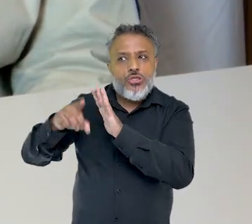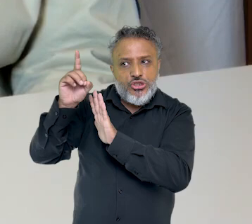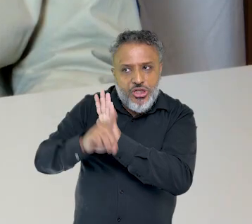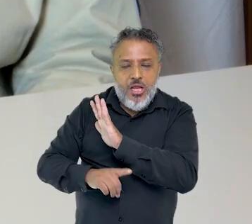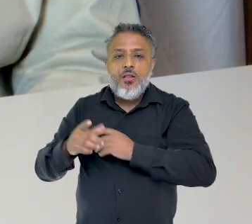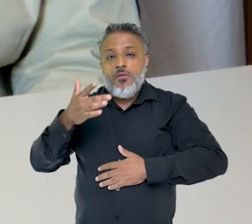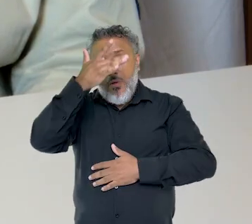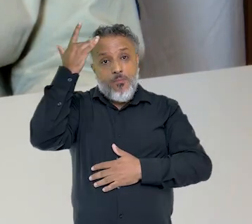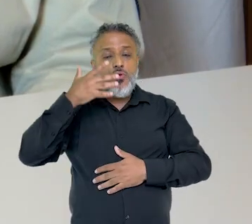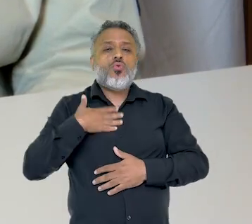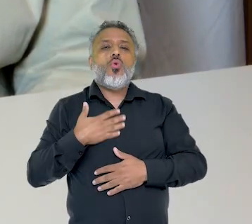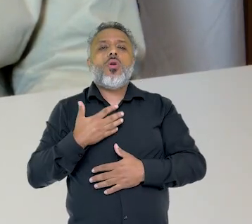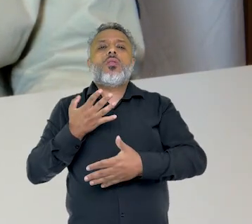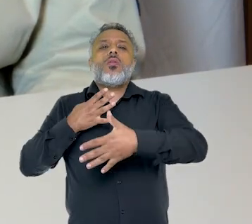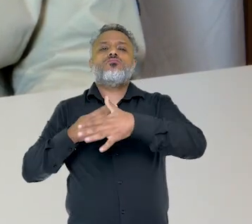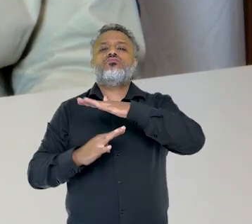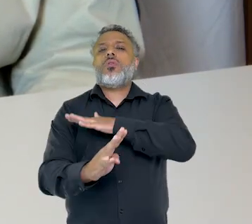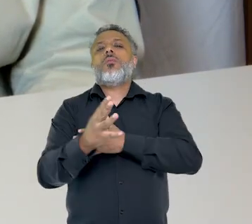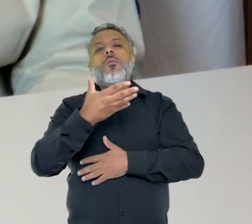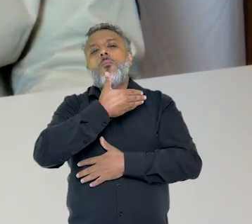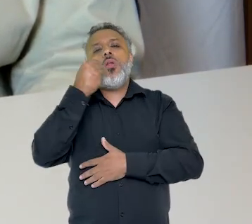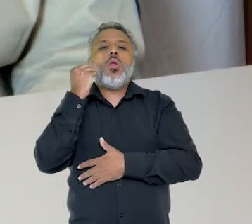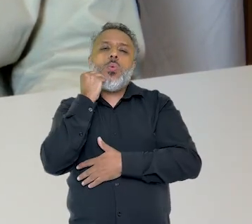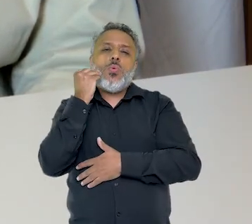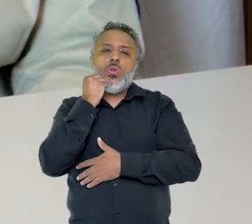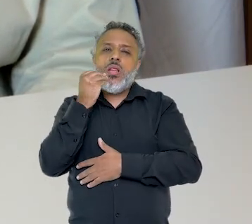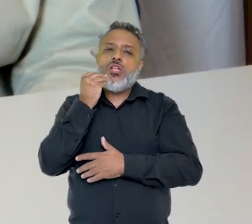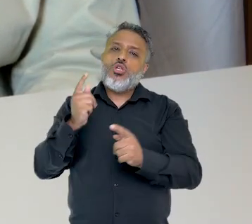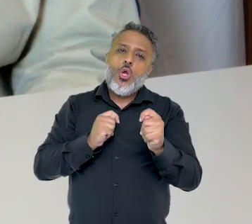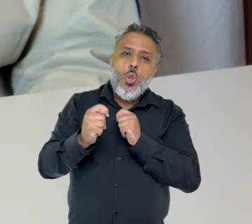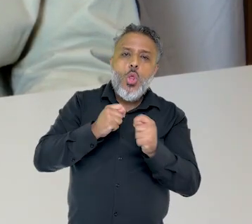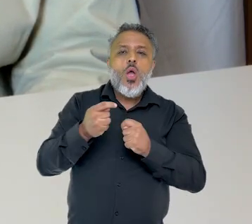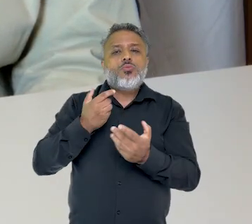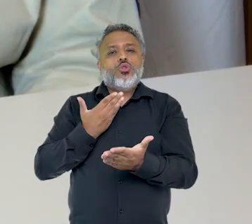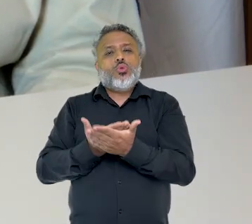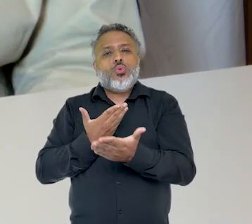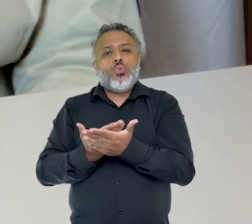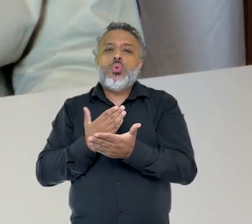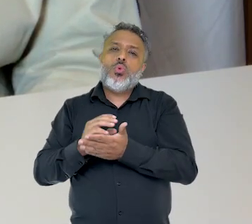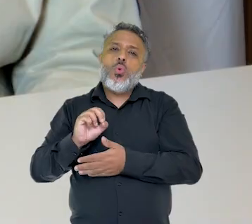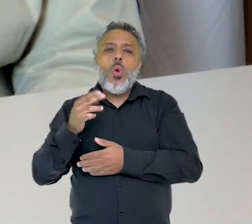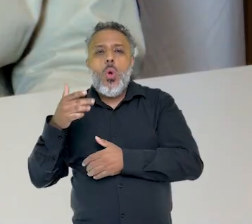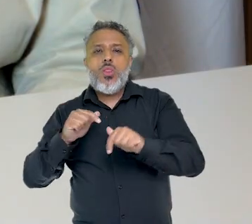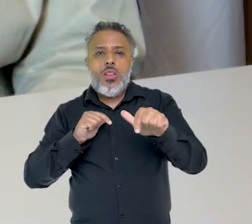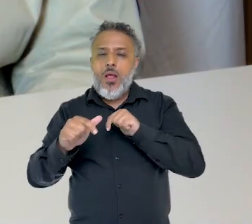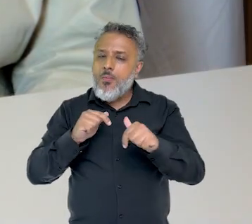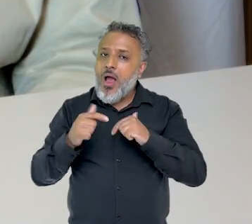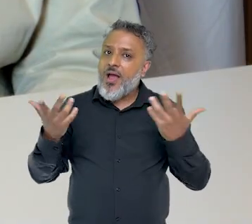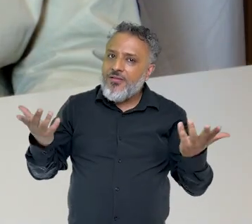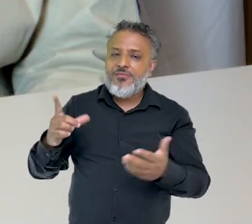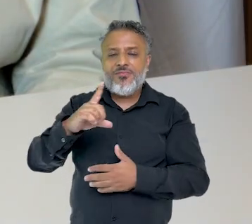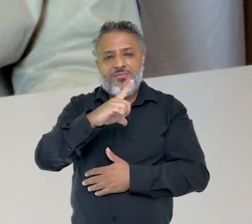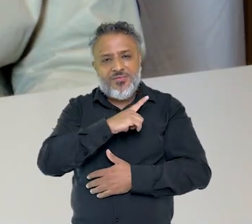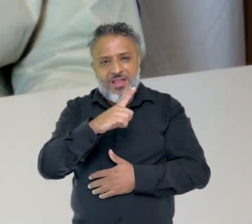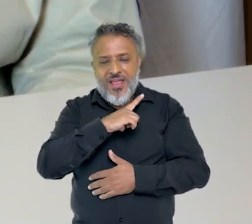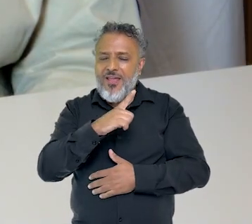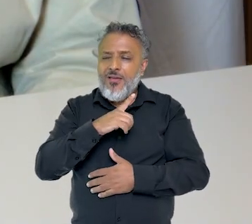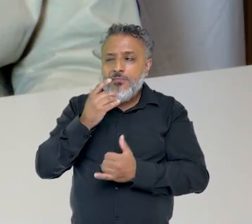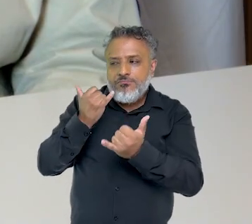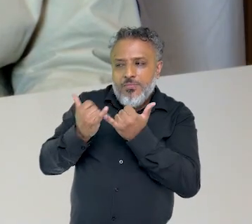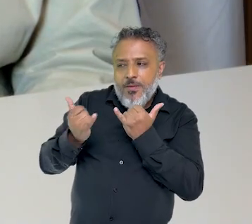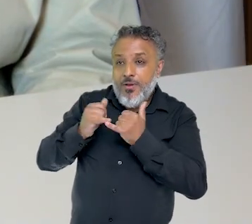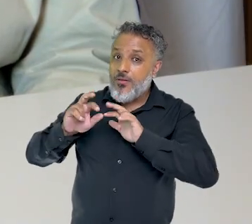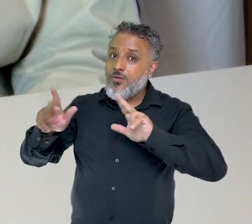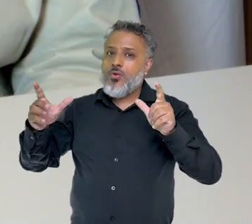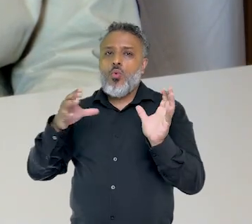pessoa que está migrando por melhores oportunidades econômicas, oportunidades de estudo ou de trabalho, ainda que existam semelhanças, mas são